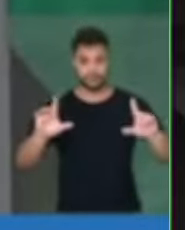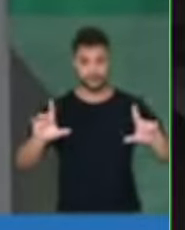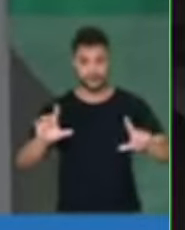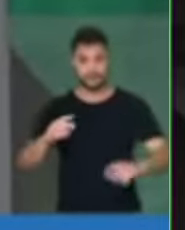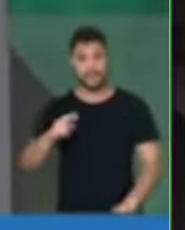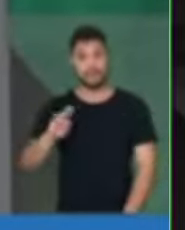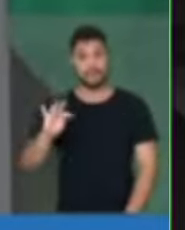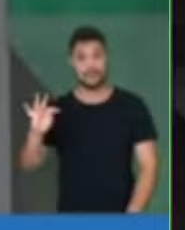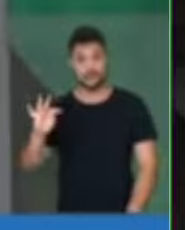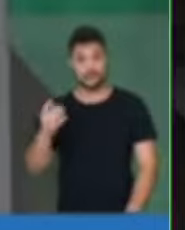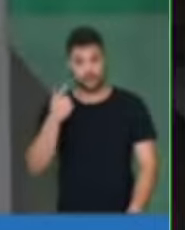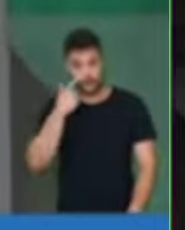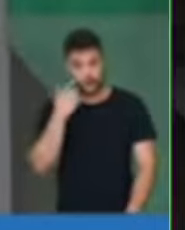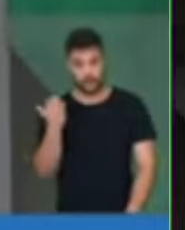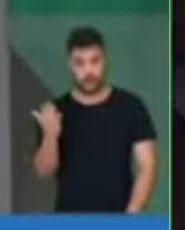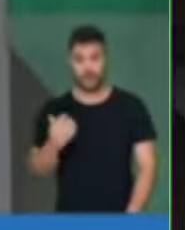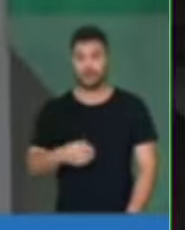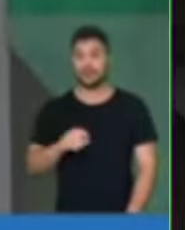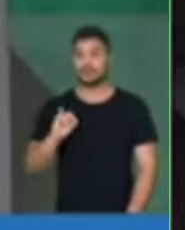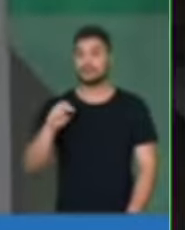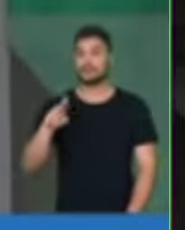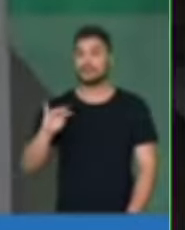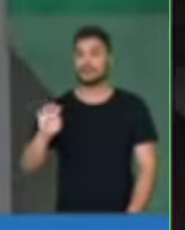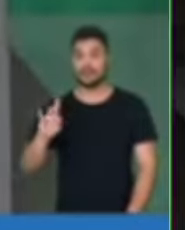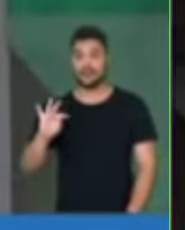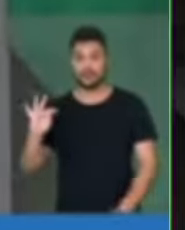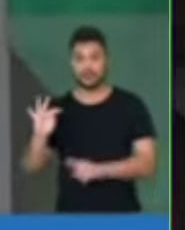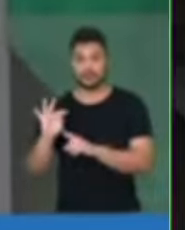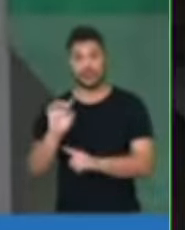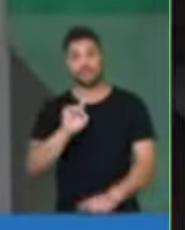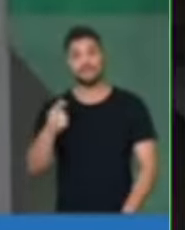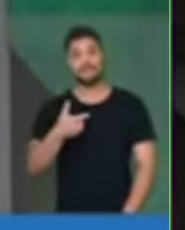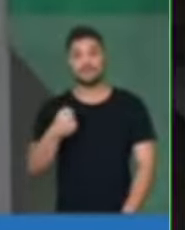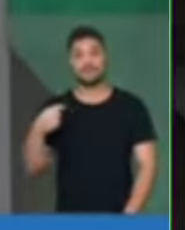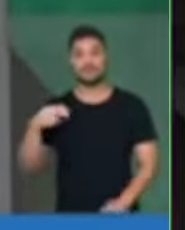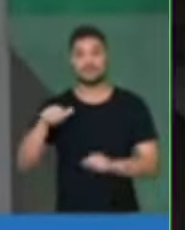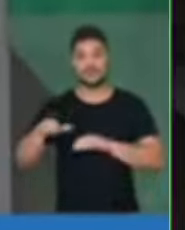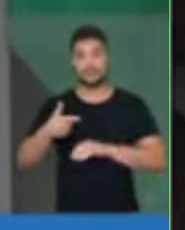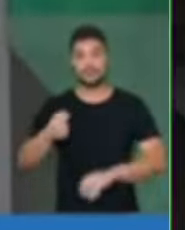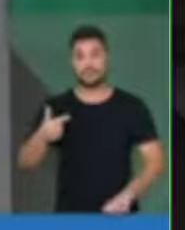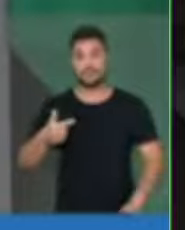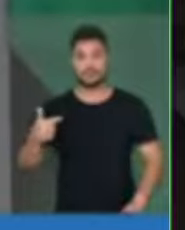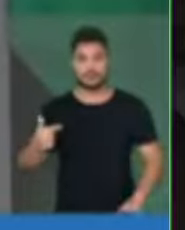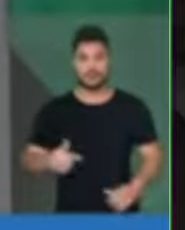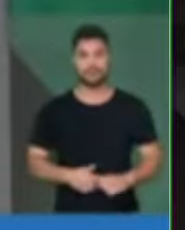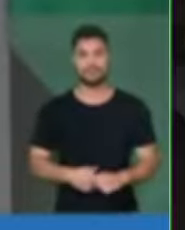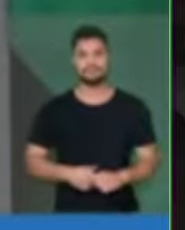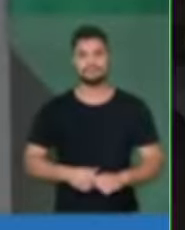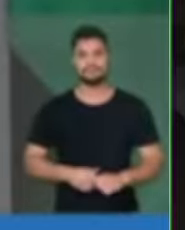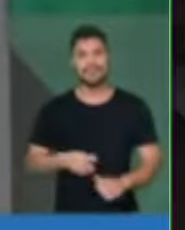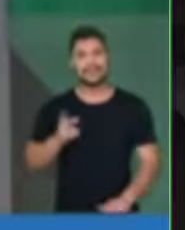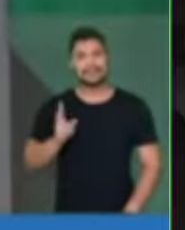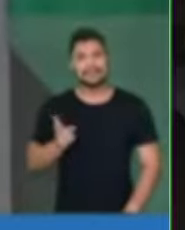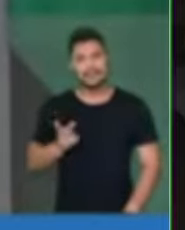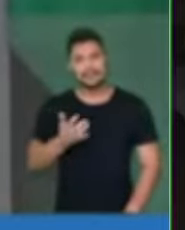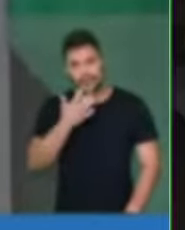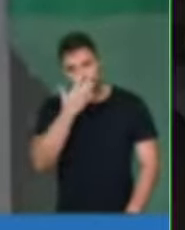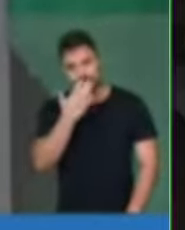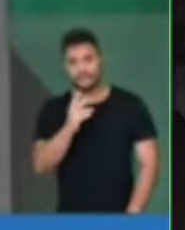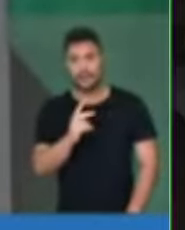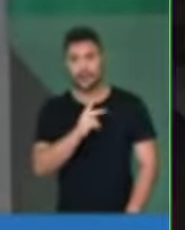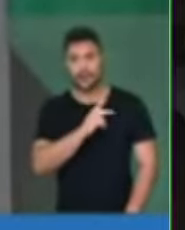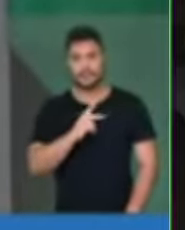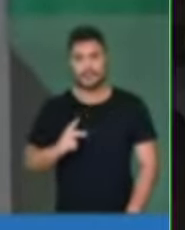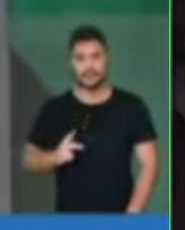é eterno. Simone Tebet, em 20 de setembro de 2022. Toda vez que a gente vê o presidente